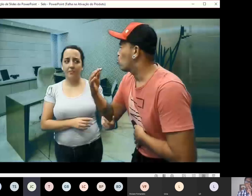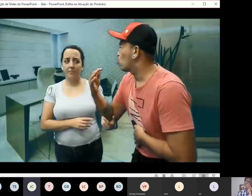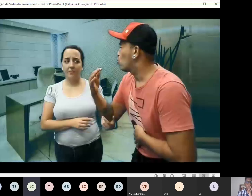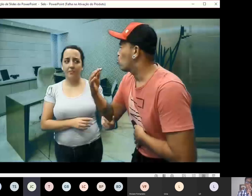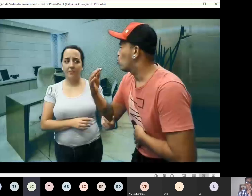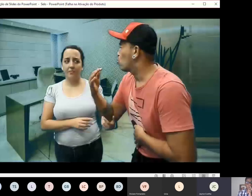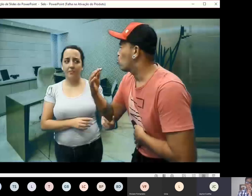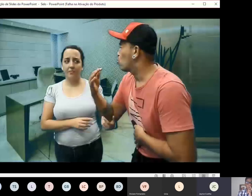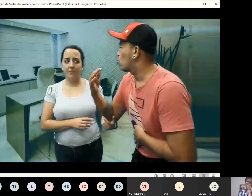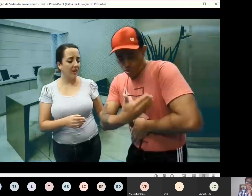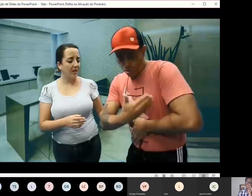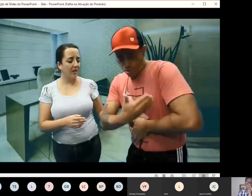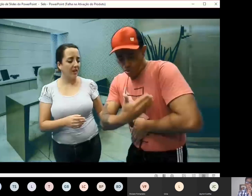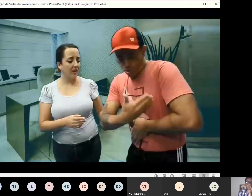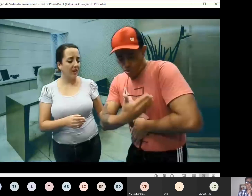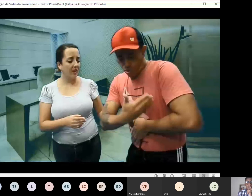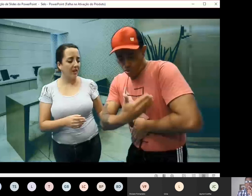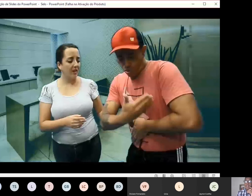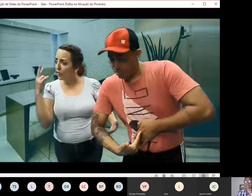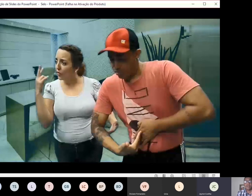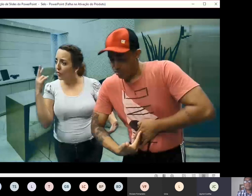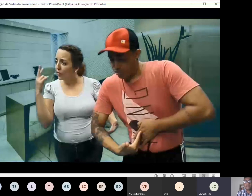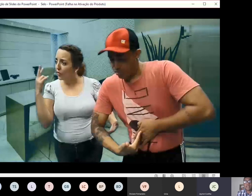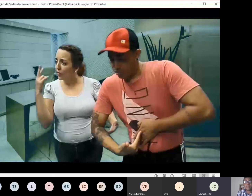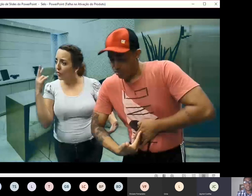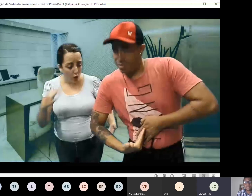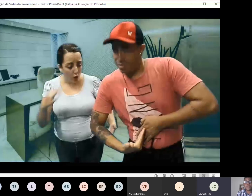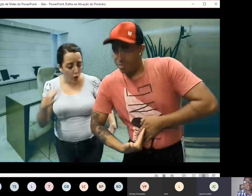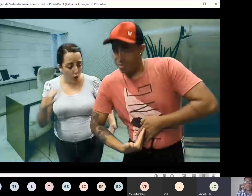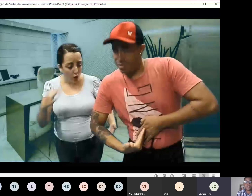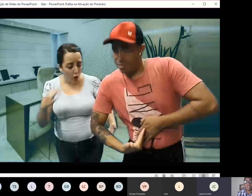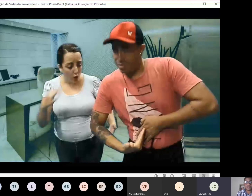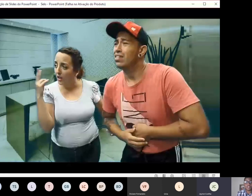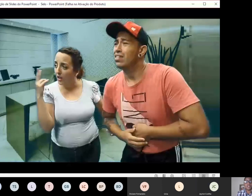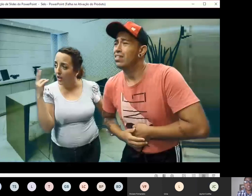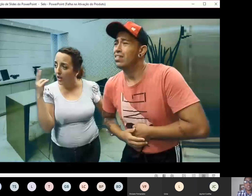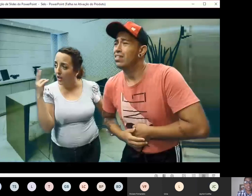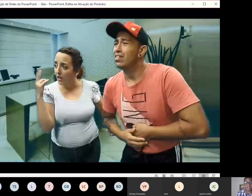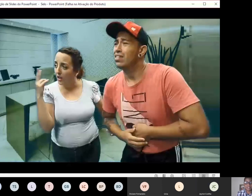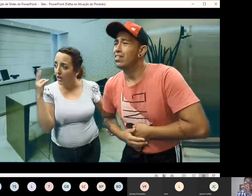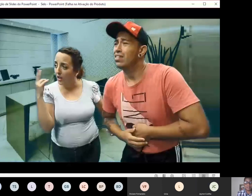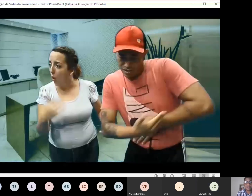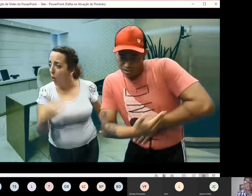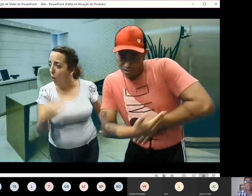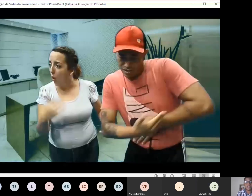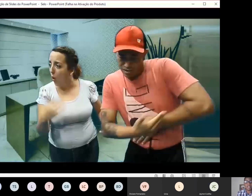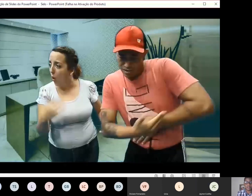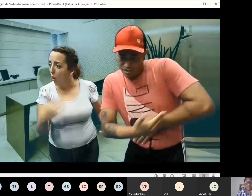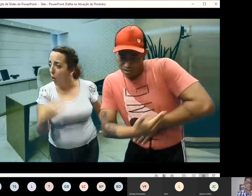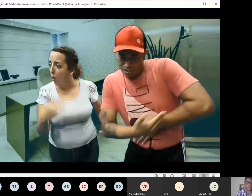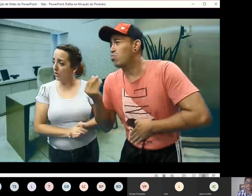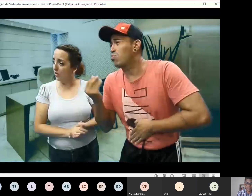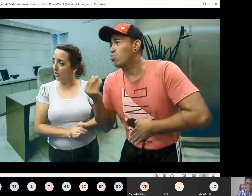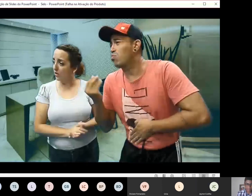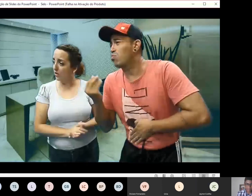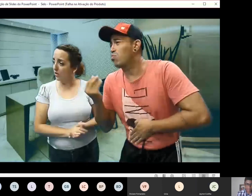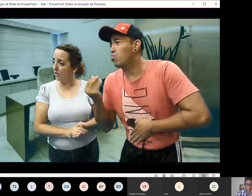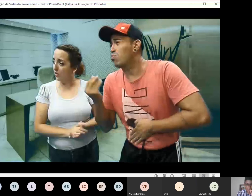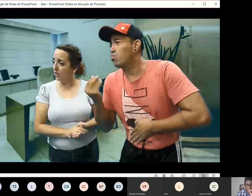De vez em quando dá uma travada. Não tem problema, gente. O objetivo é que vocês consigam entender, tá? Mesmo sendo lento.